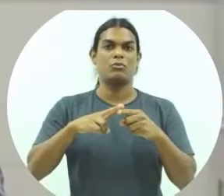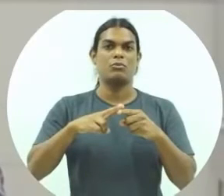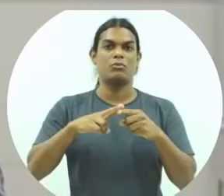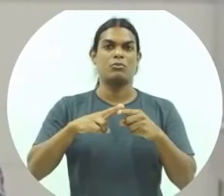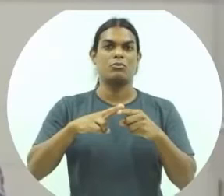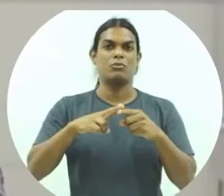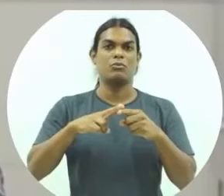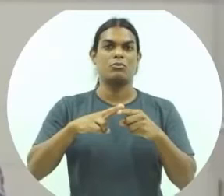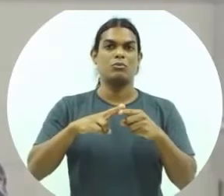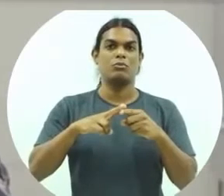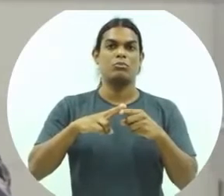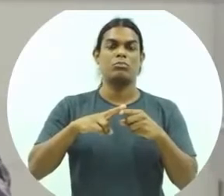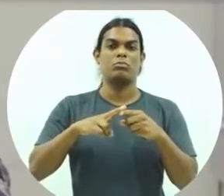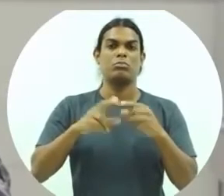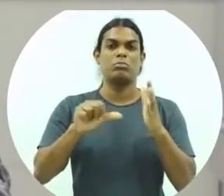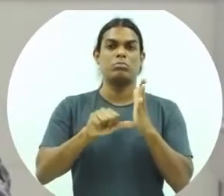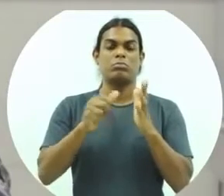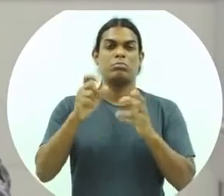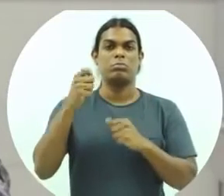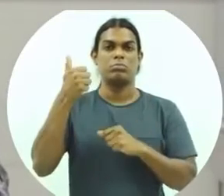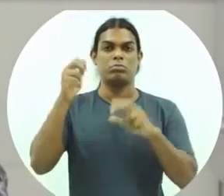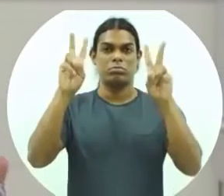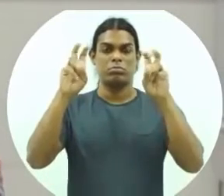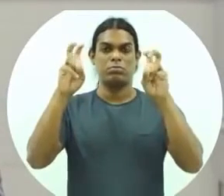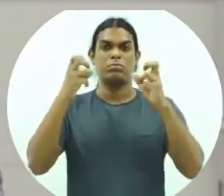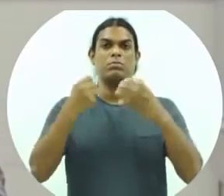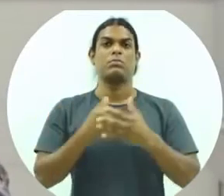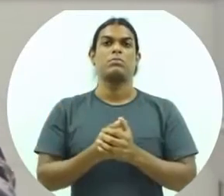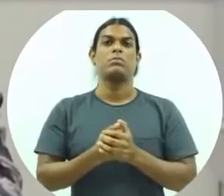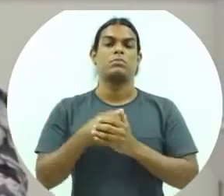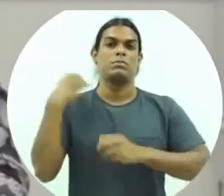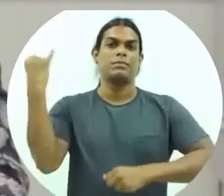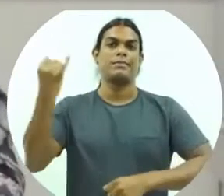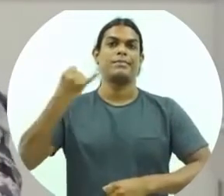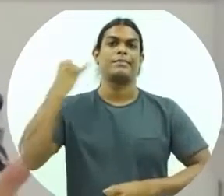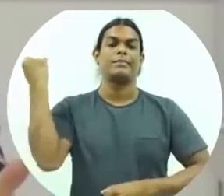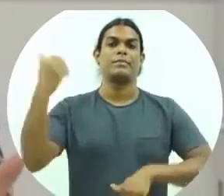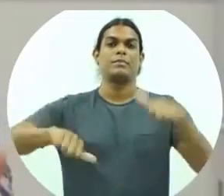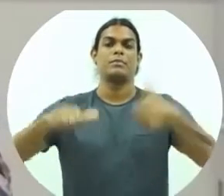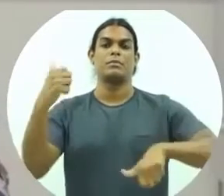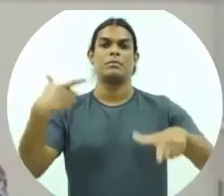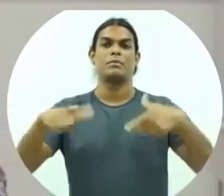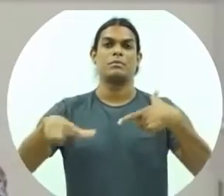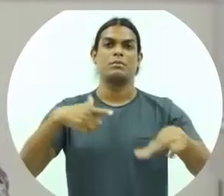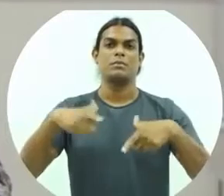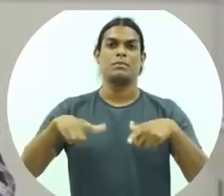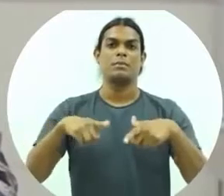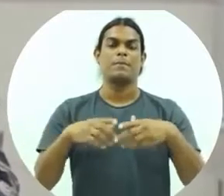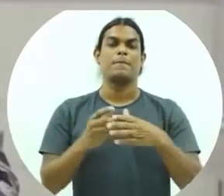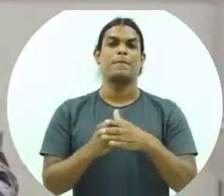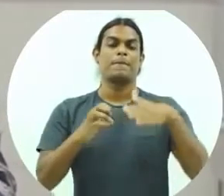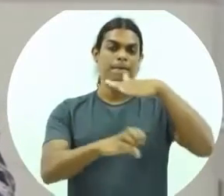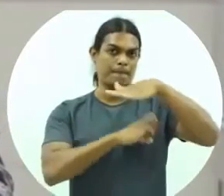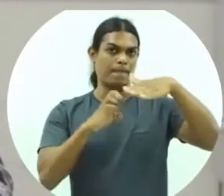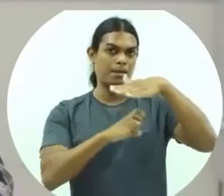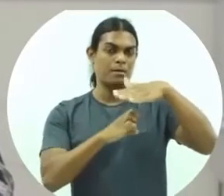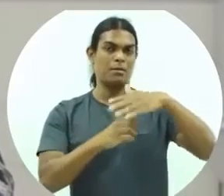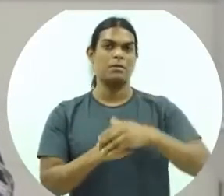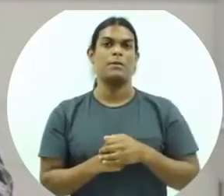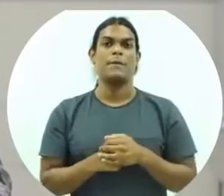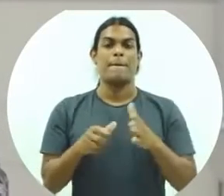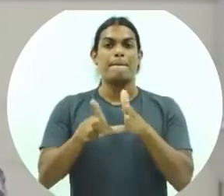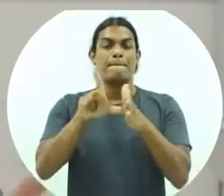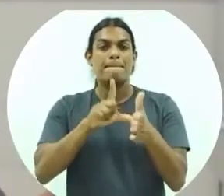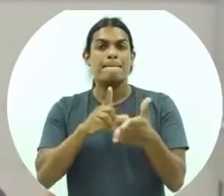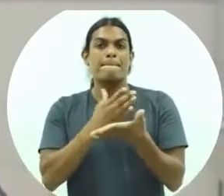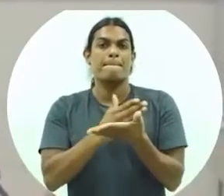youtube.com/EAD Pernambuco. Que refere-se à importância da avaliação de desempenho empresarial.